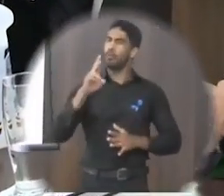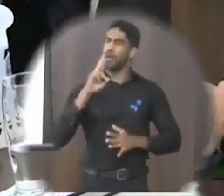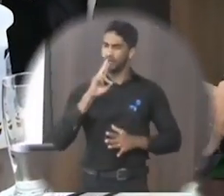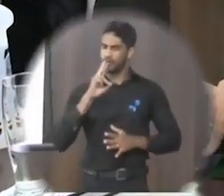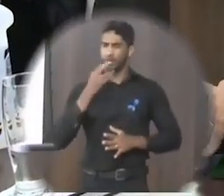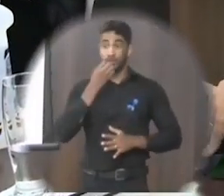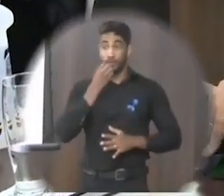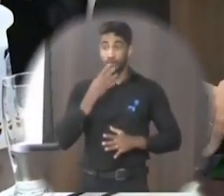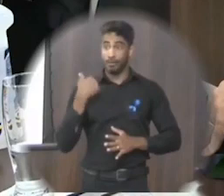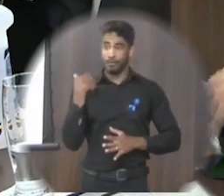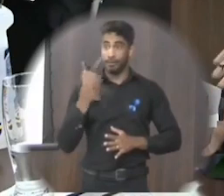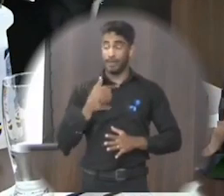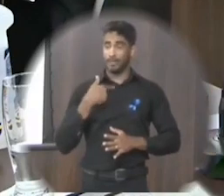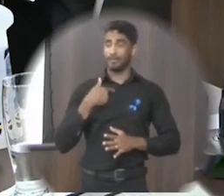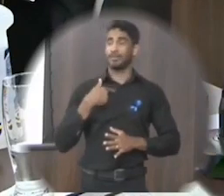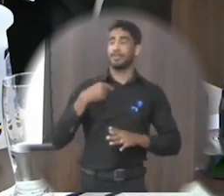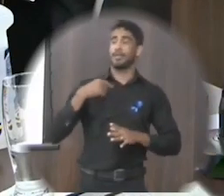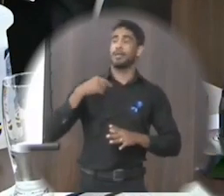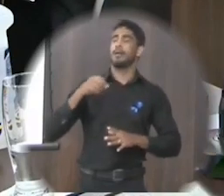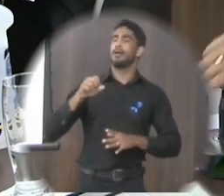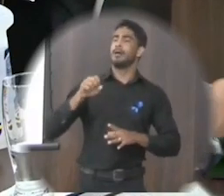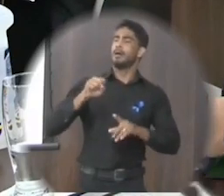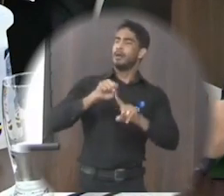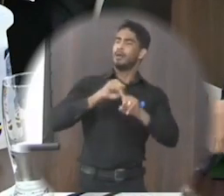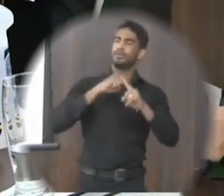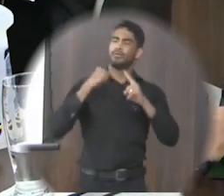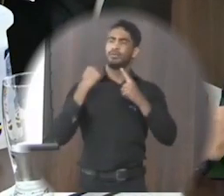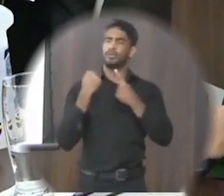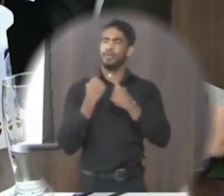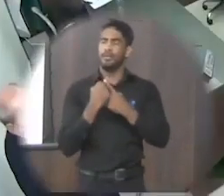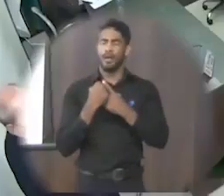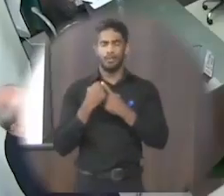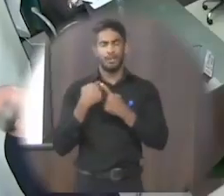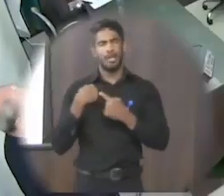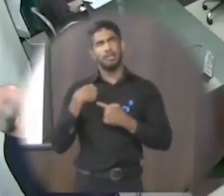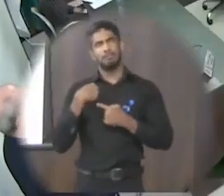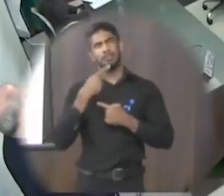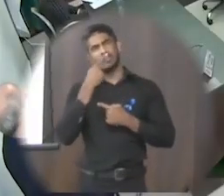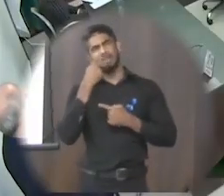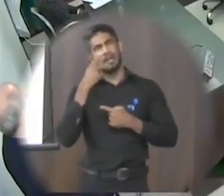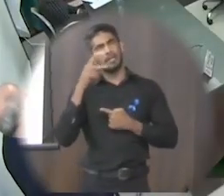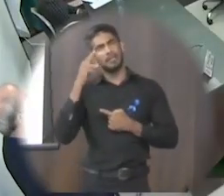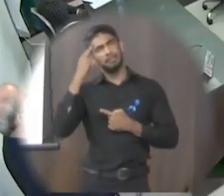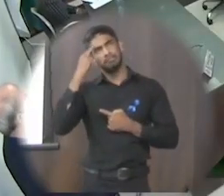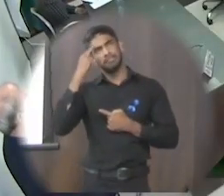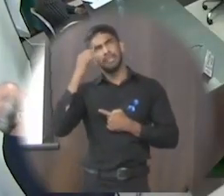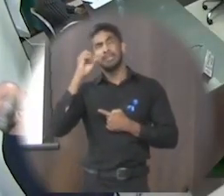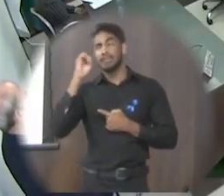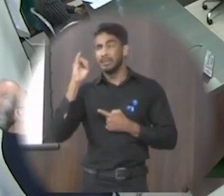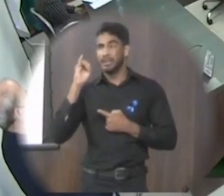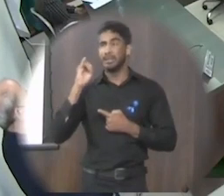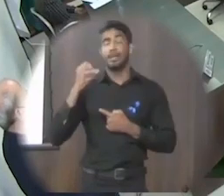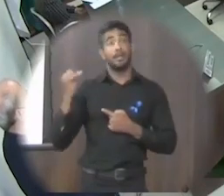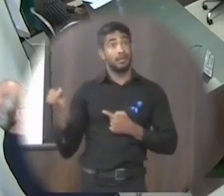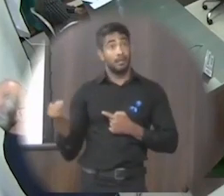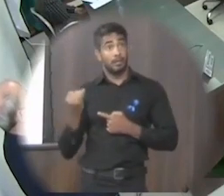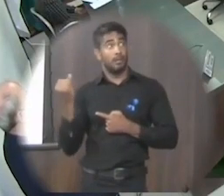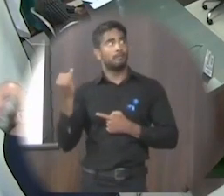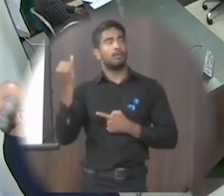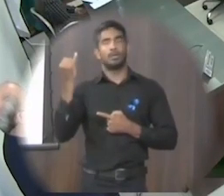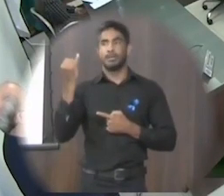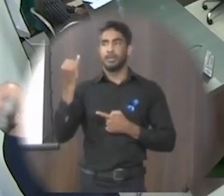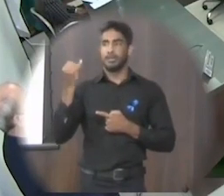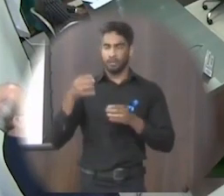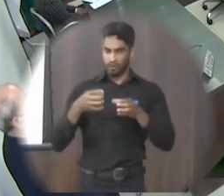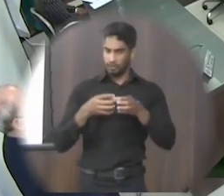esse pessoal estiver preparado. Agora, ouvindo isso aí, me veio na cabeça se de repente não seria interessante para o